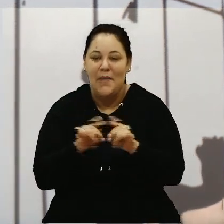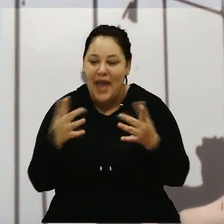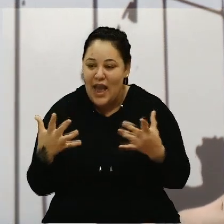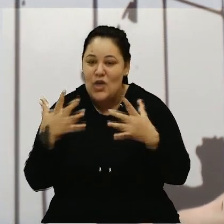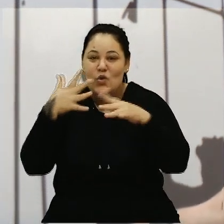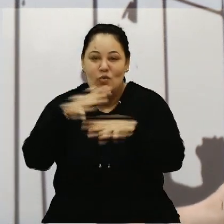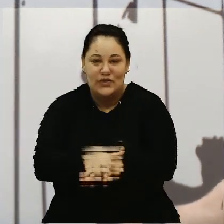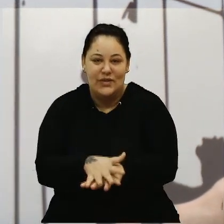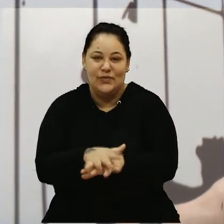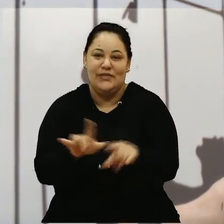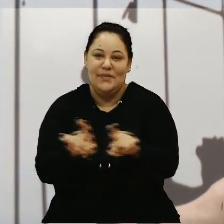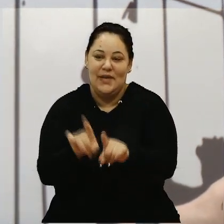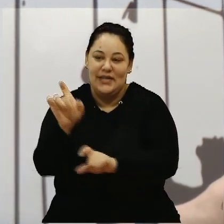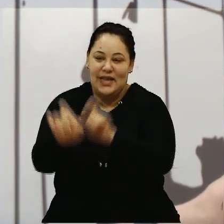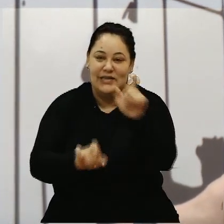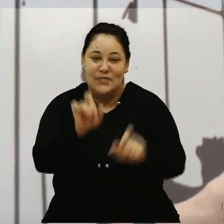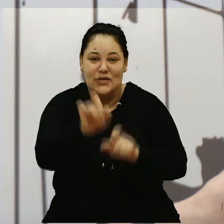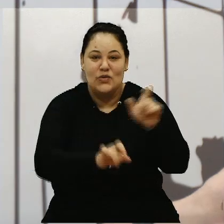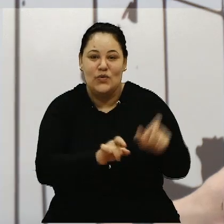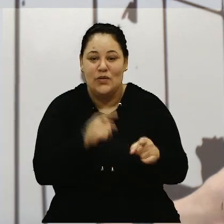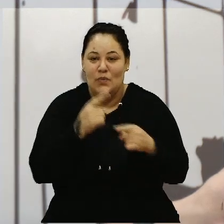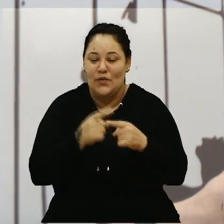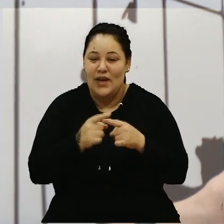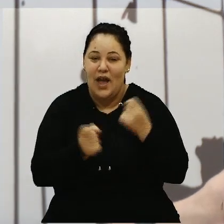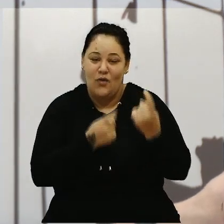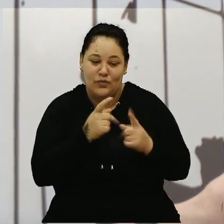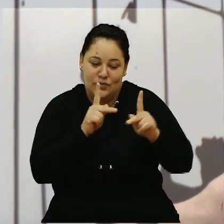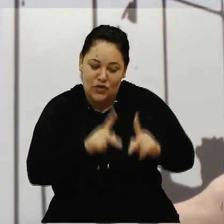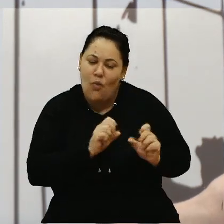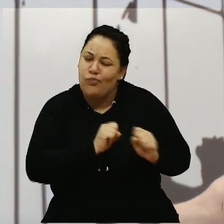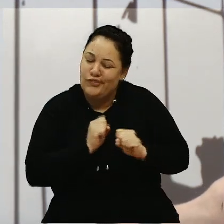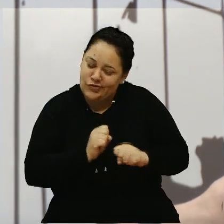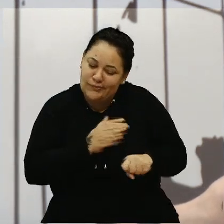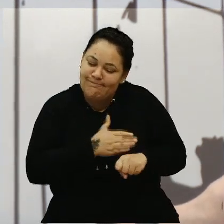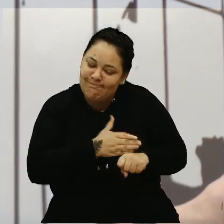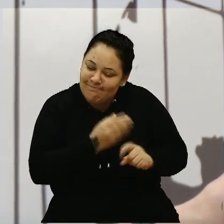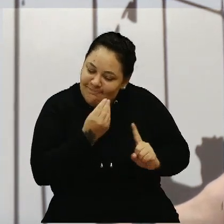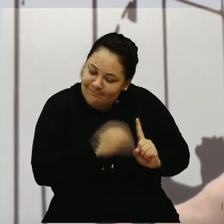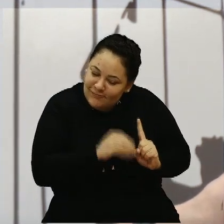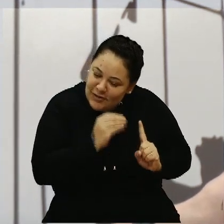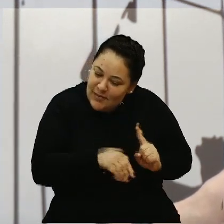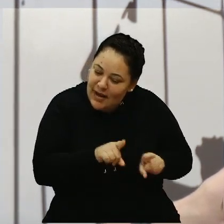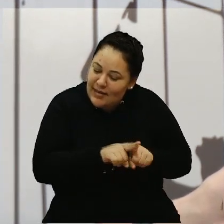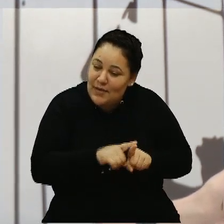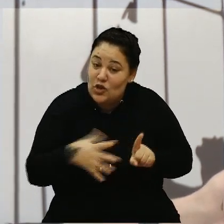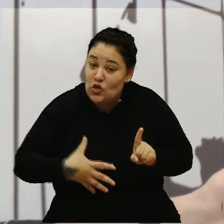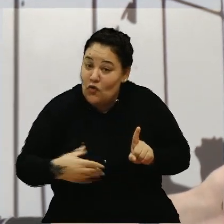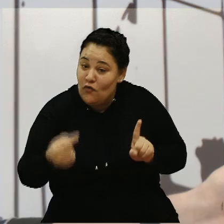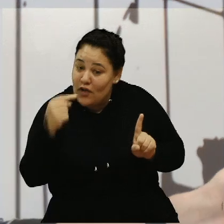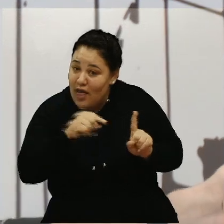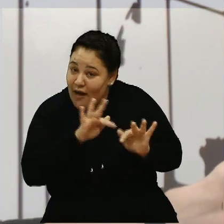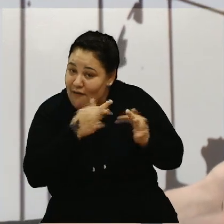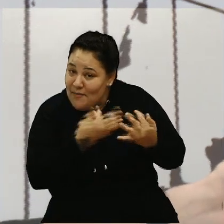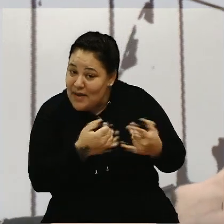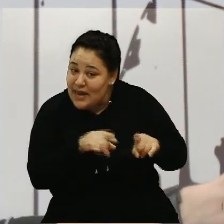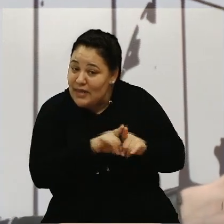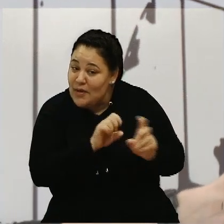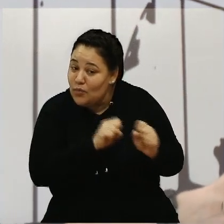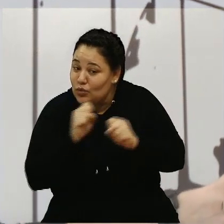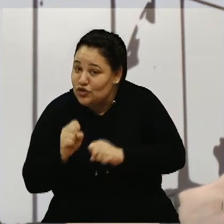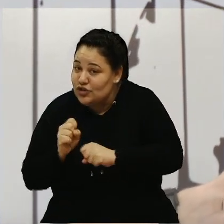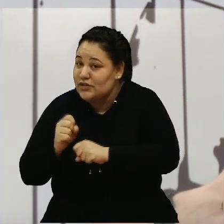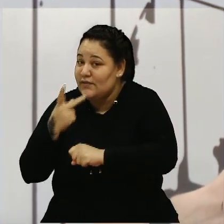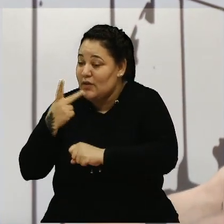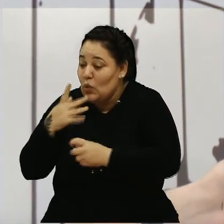inclusão, né? Daquelas pessoas que daqui a pouco estariam na vulnerabilidade, né? Dos filhos dessas pessoas que poderiam estar, como